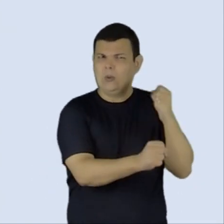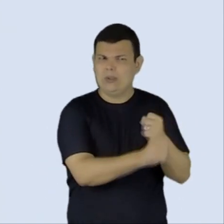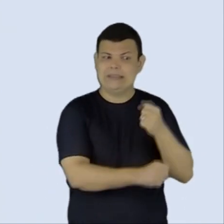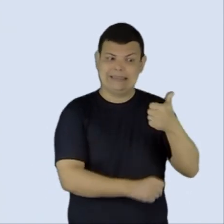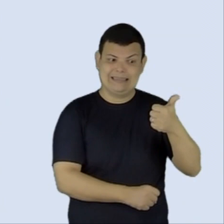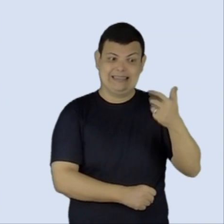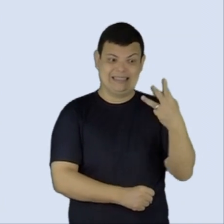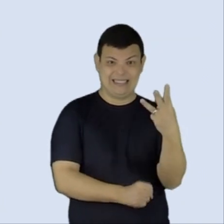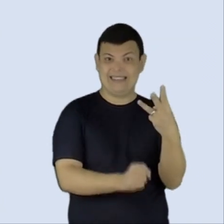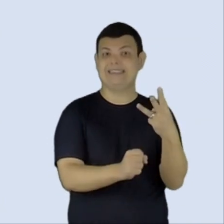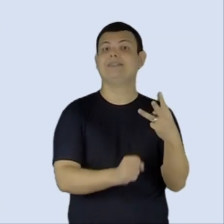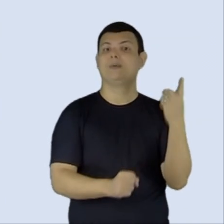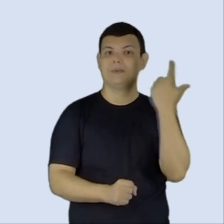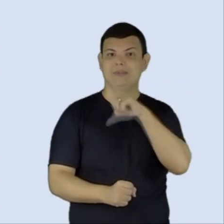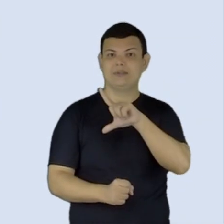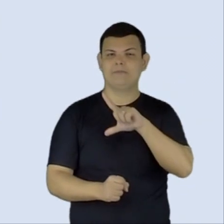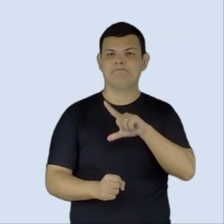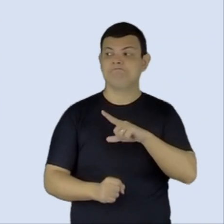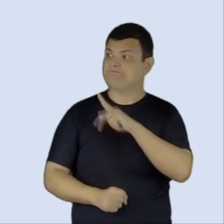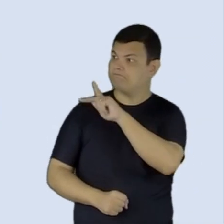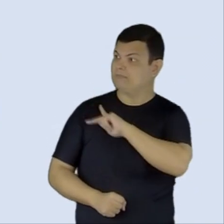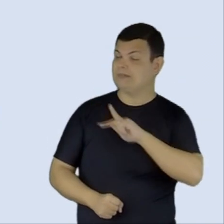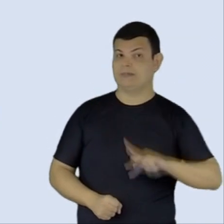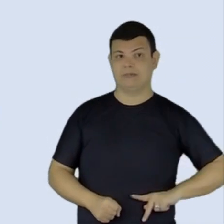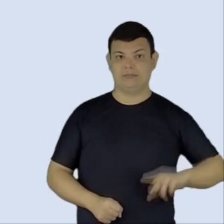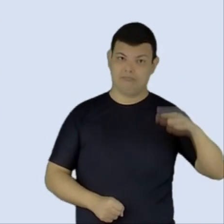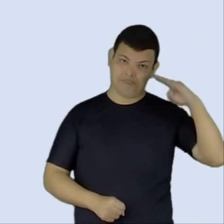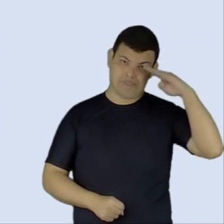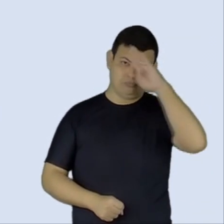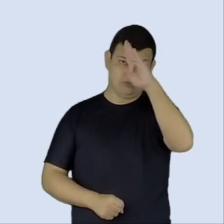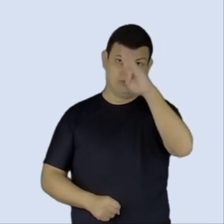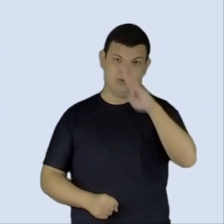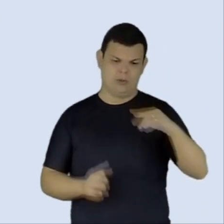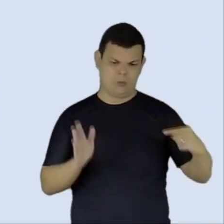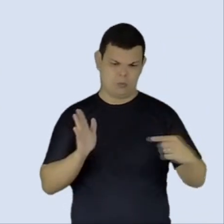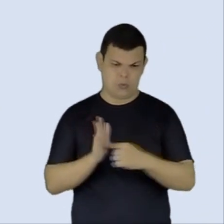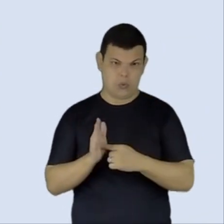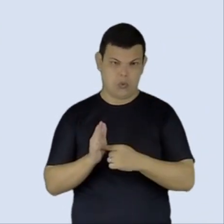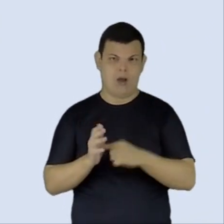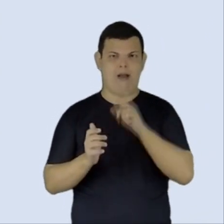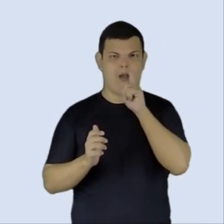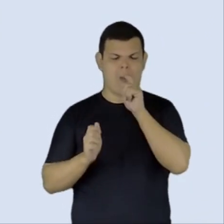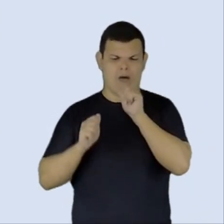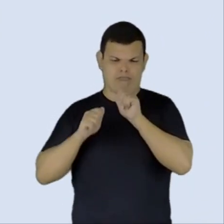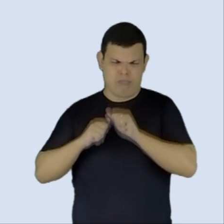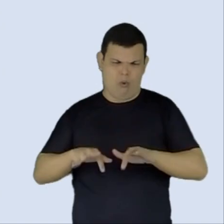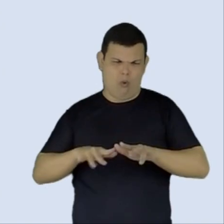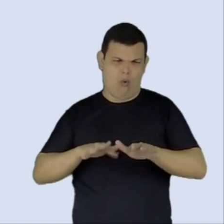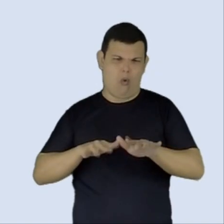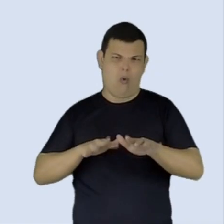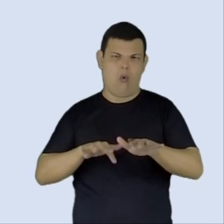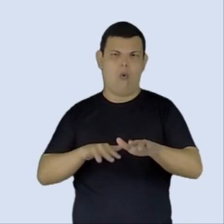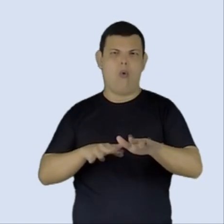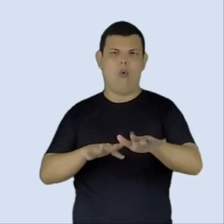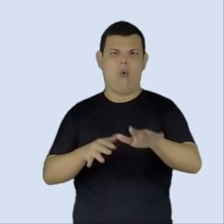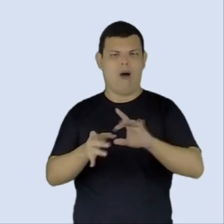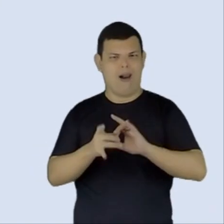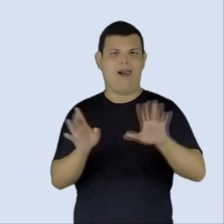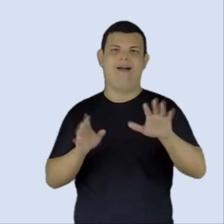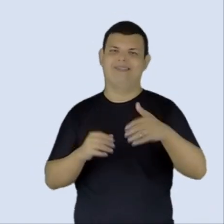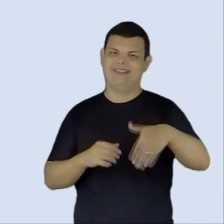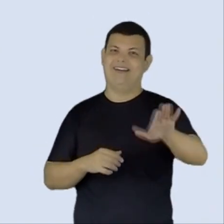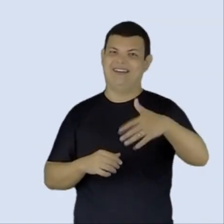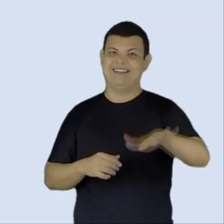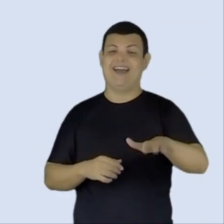de transposição. O presidente Jair Bolsonaro acionou o botão. As comportas se abriram e a água jorrou rumo